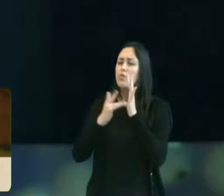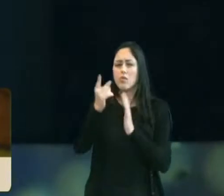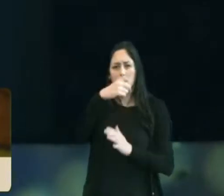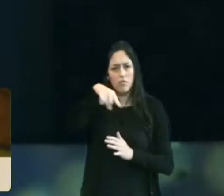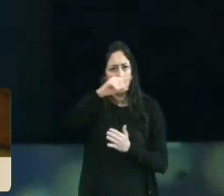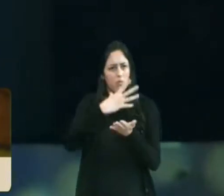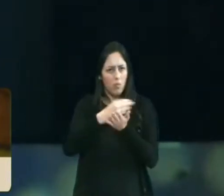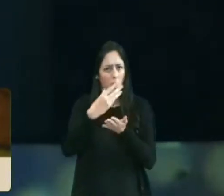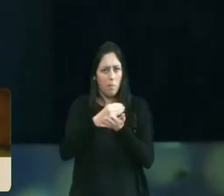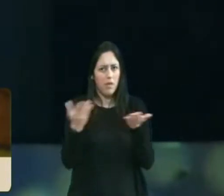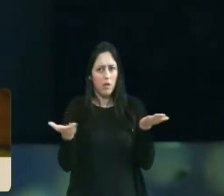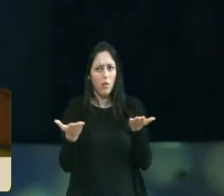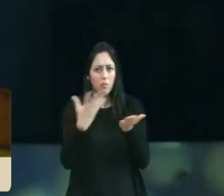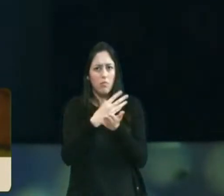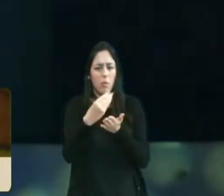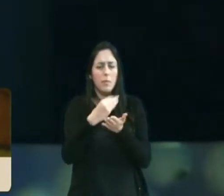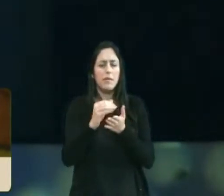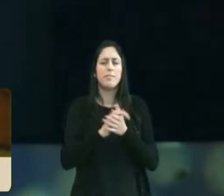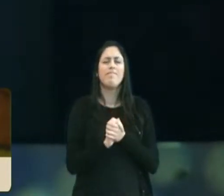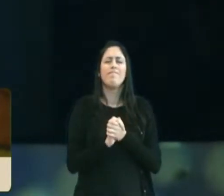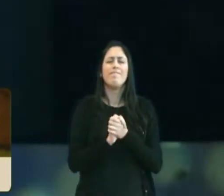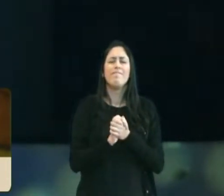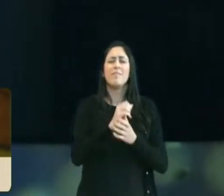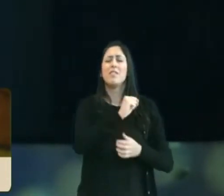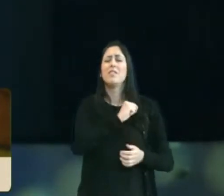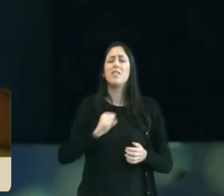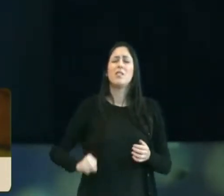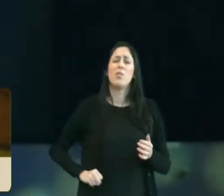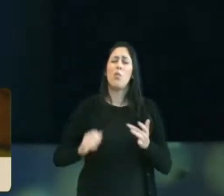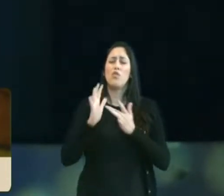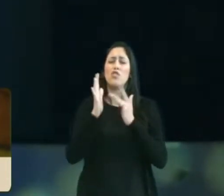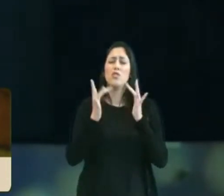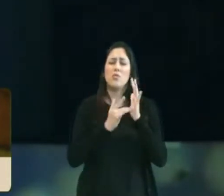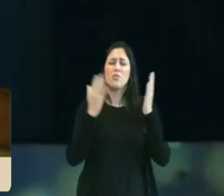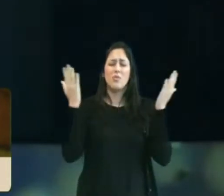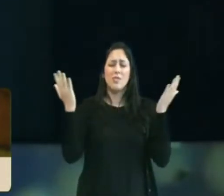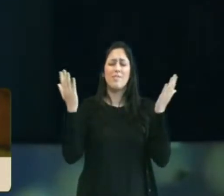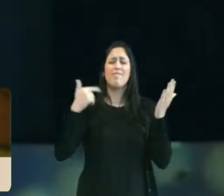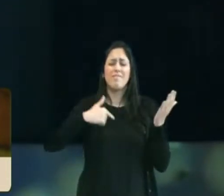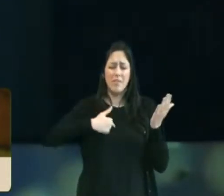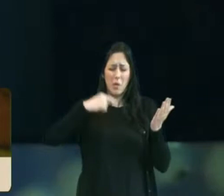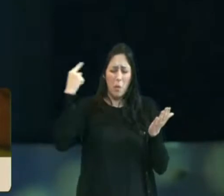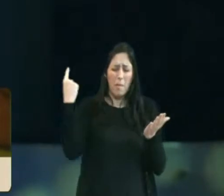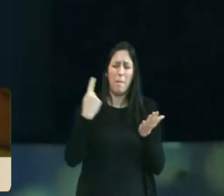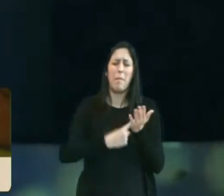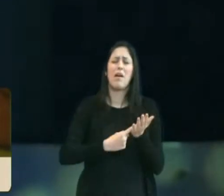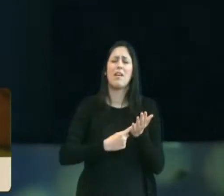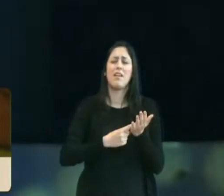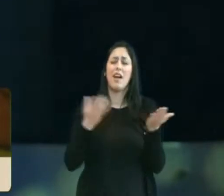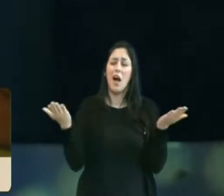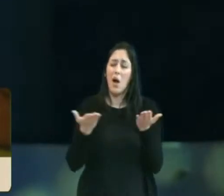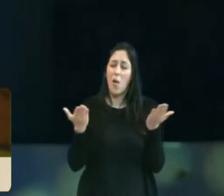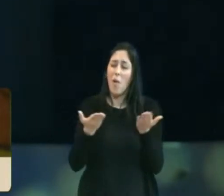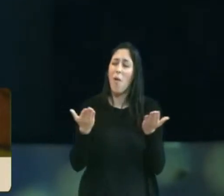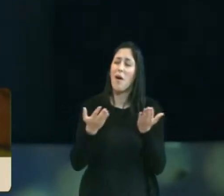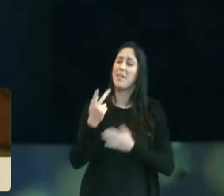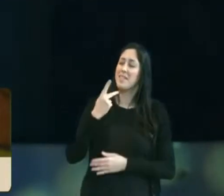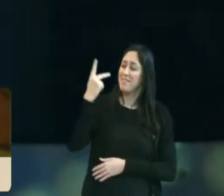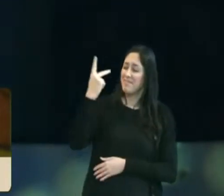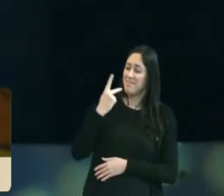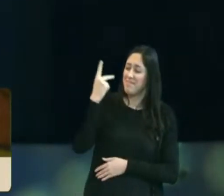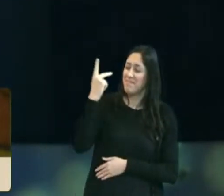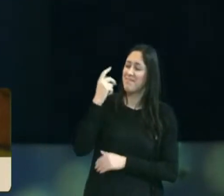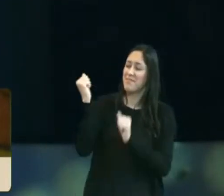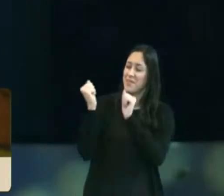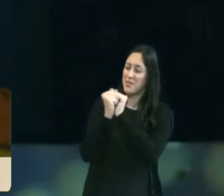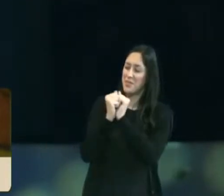comigo: Senhor Jesus, eu marquei um encontro contigo